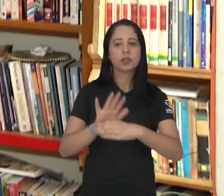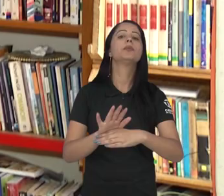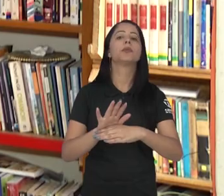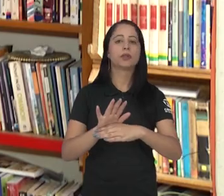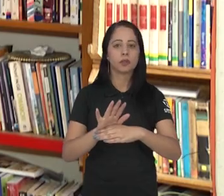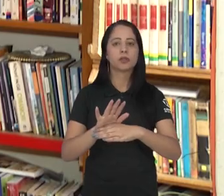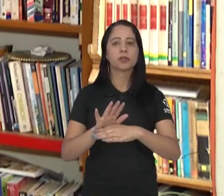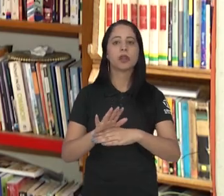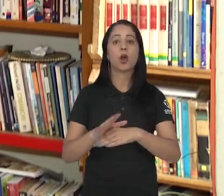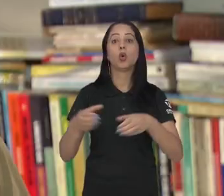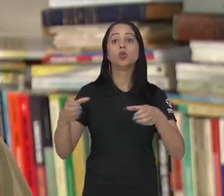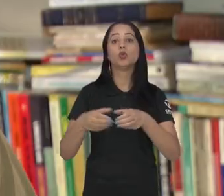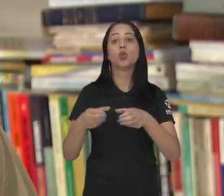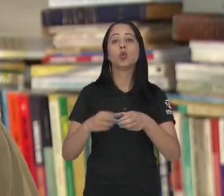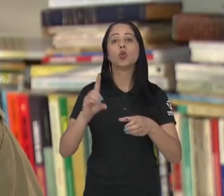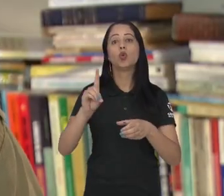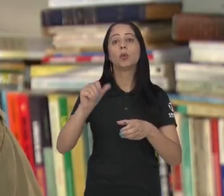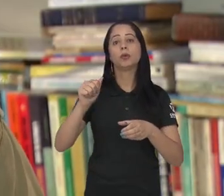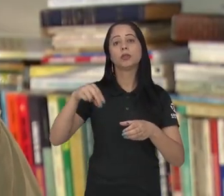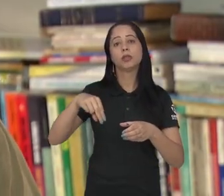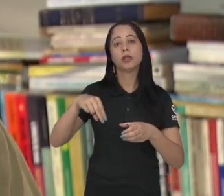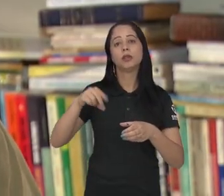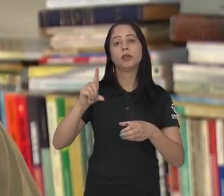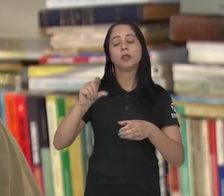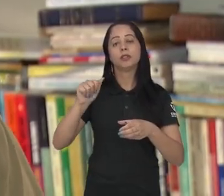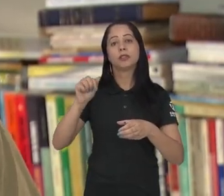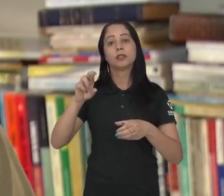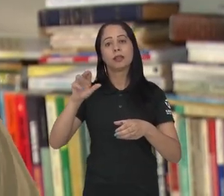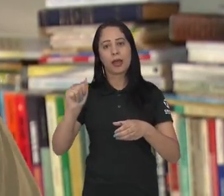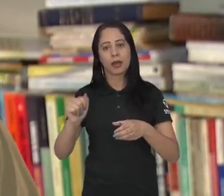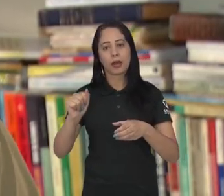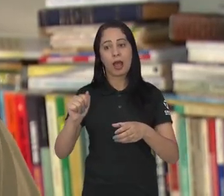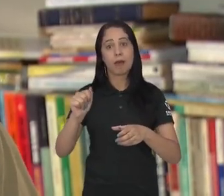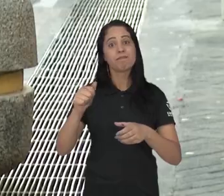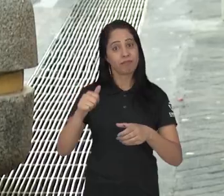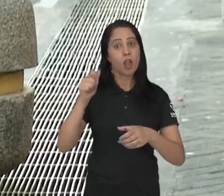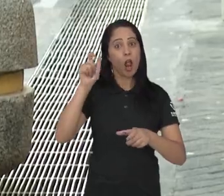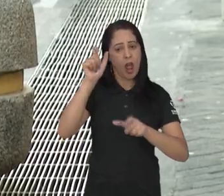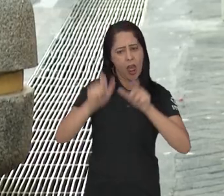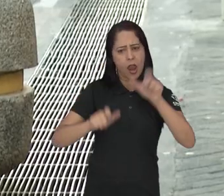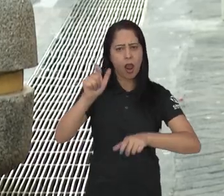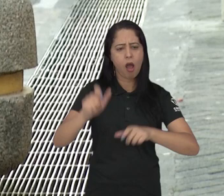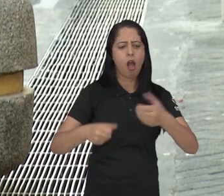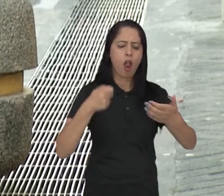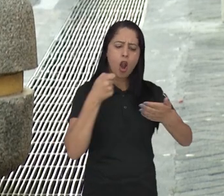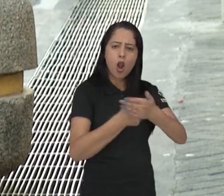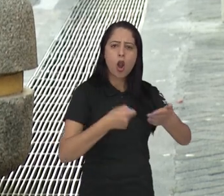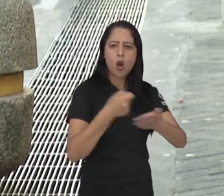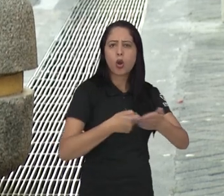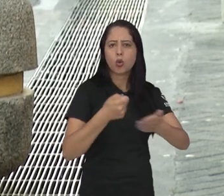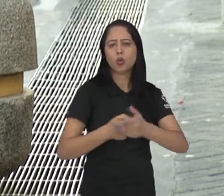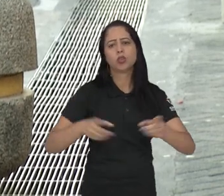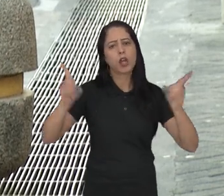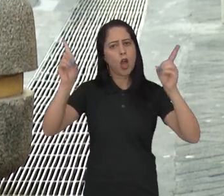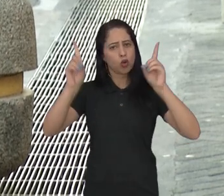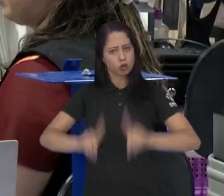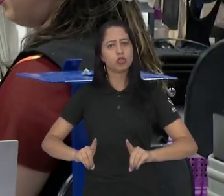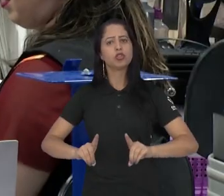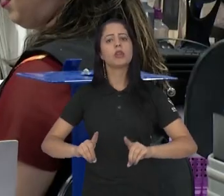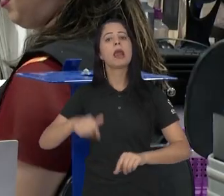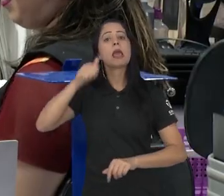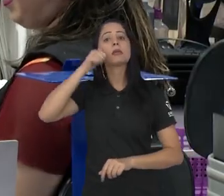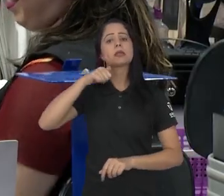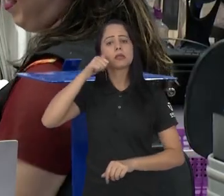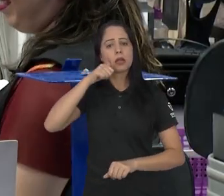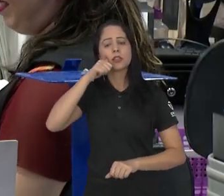fins lucrativos formada por promotoras legais populares que lutam para a promoção dos Direitos Humanos das mulheres também